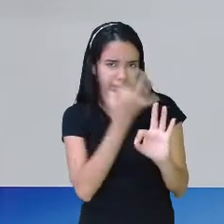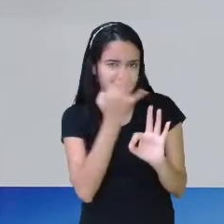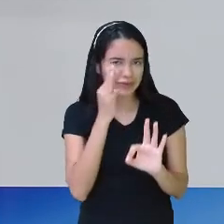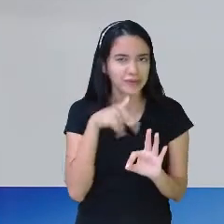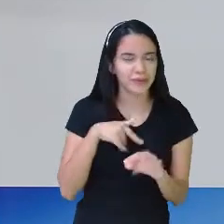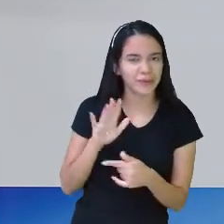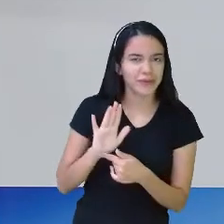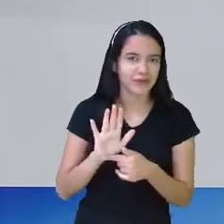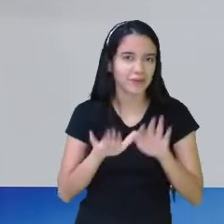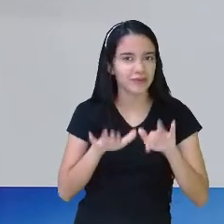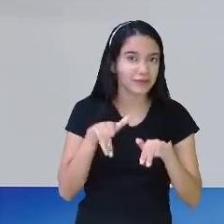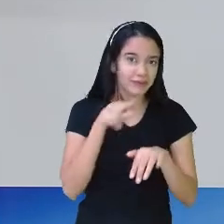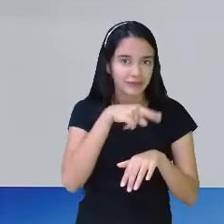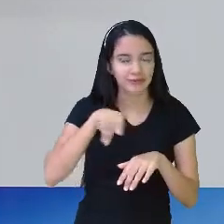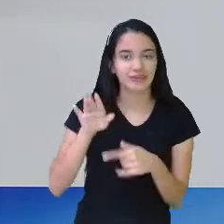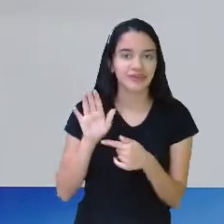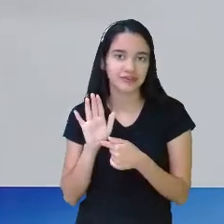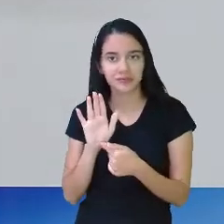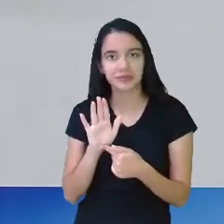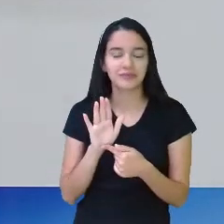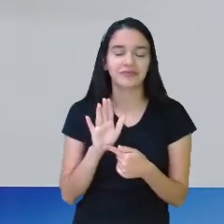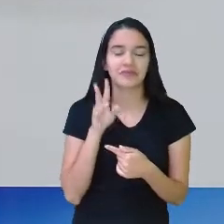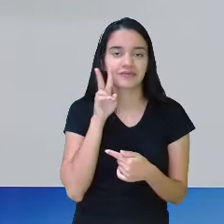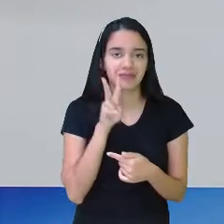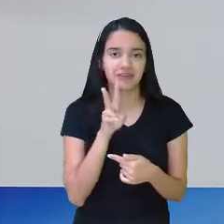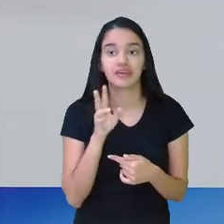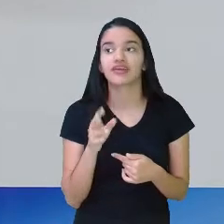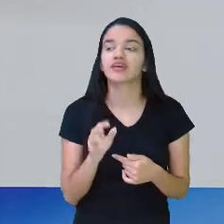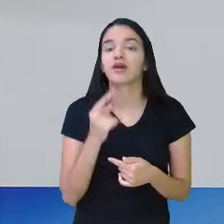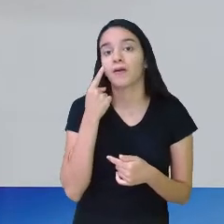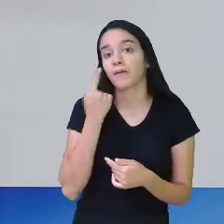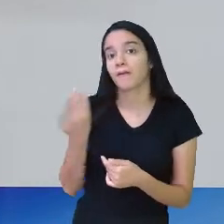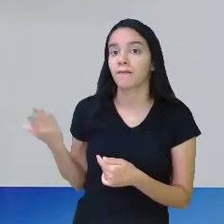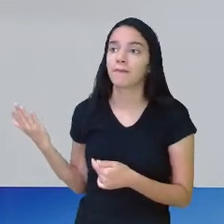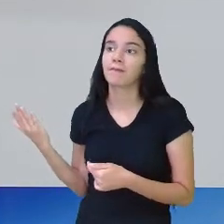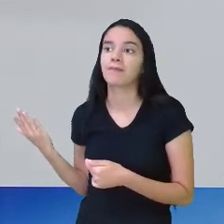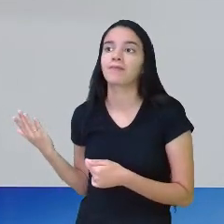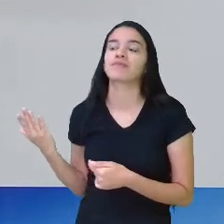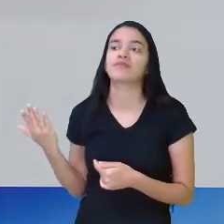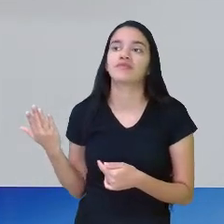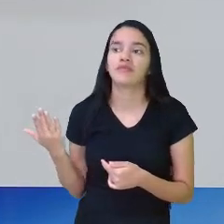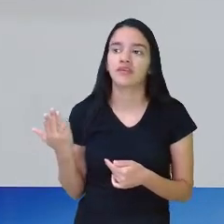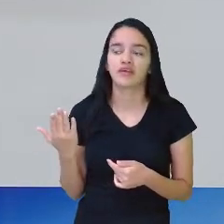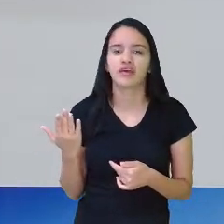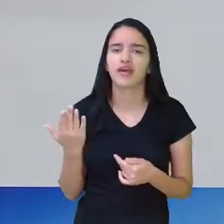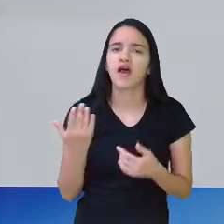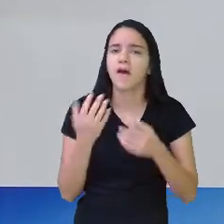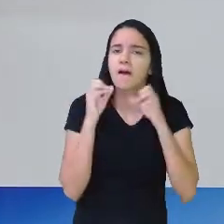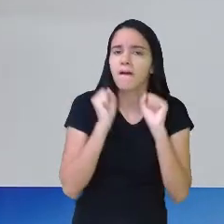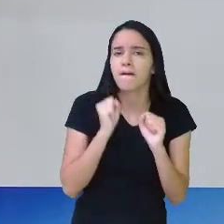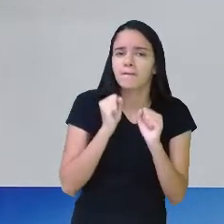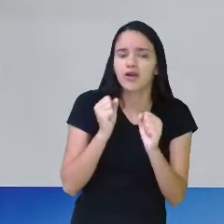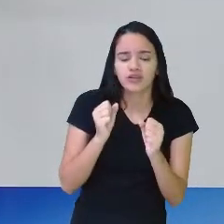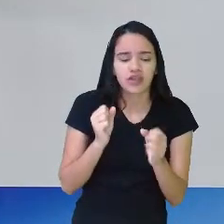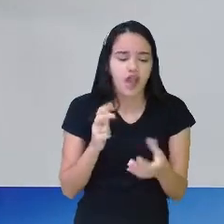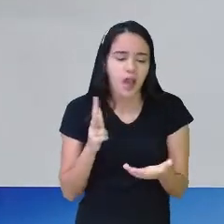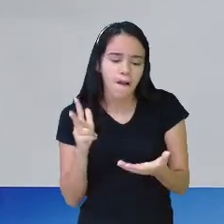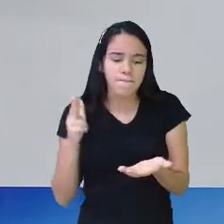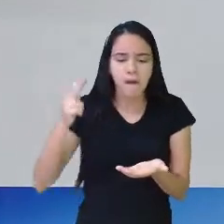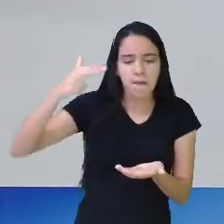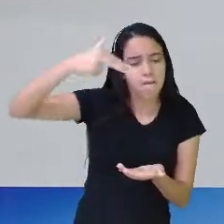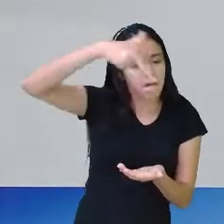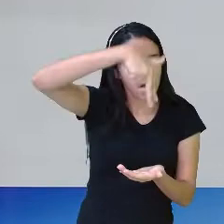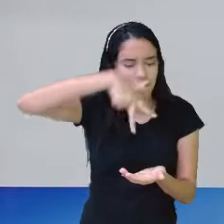menos para vocês verem como é que é, ó. Ela vai ficar aqui formada na base. Aí você pode cortar, você pode botar